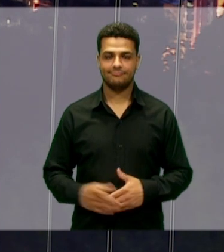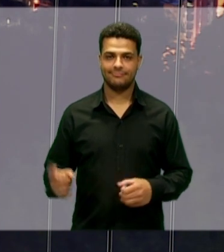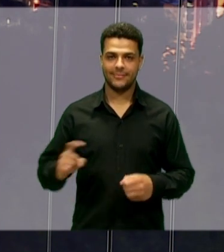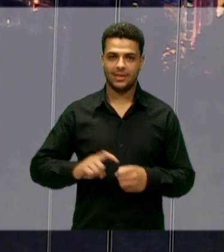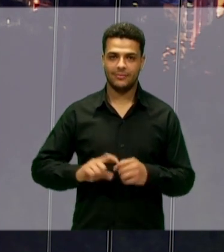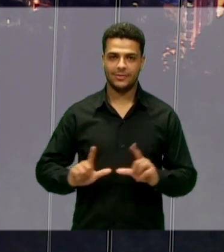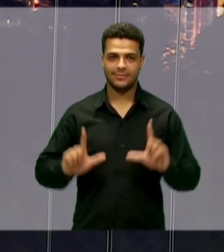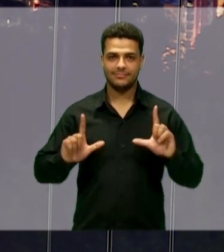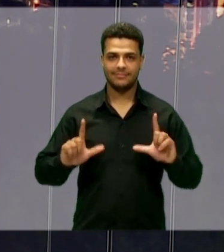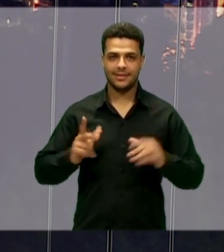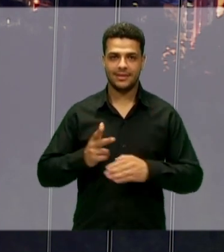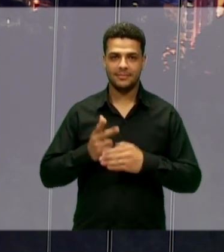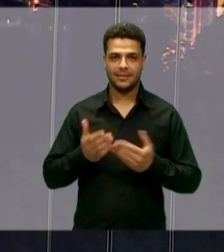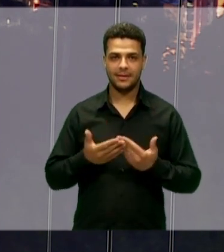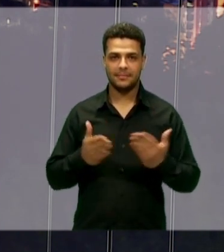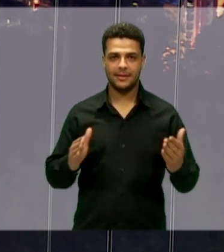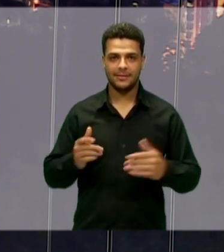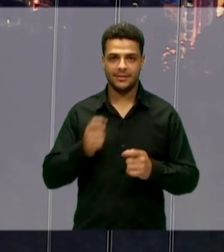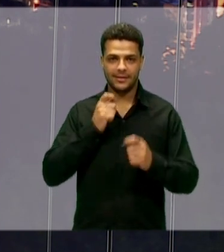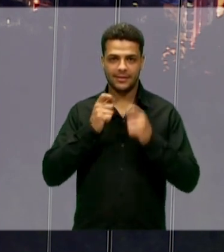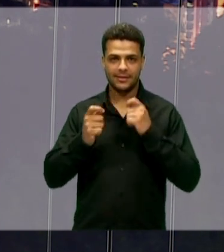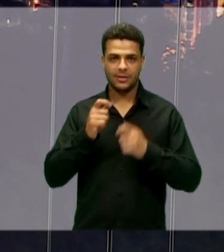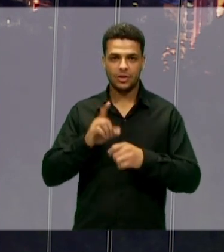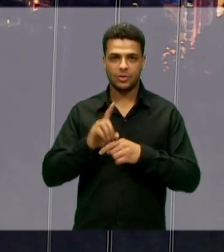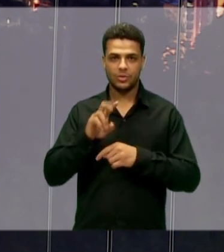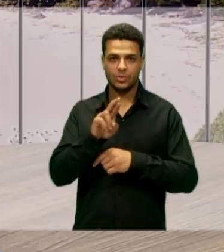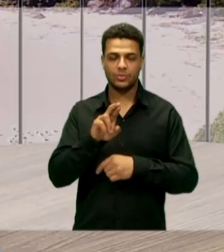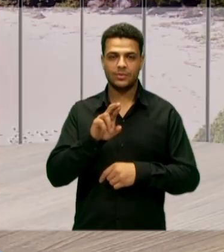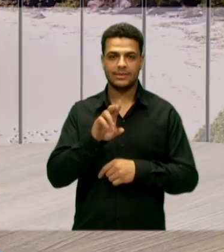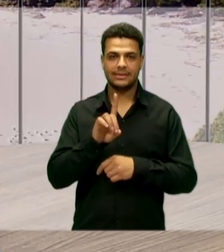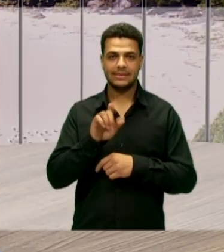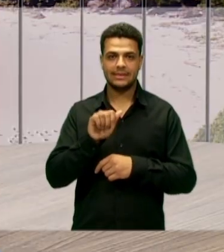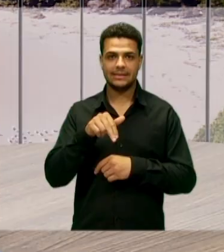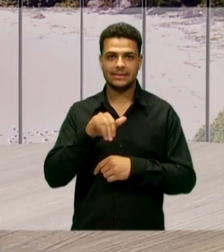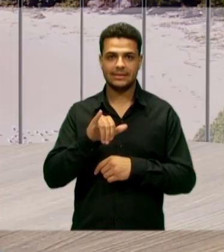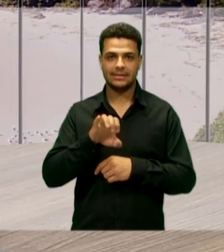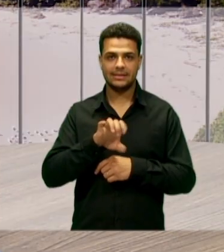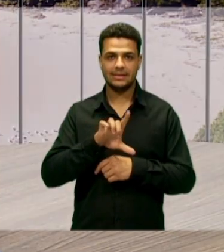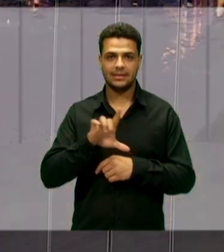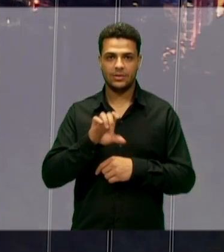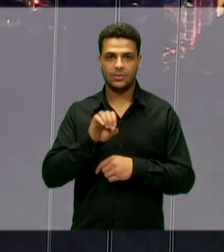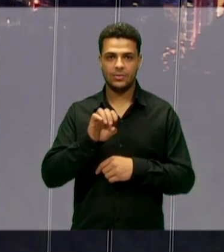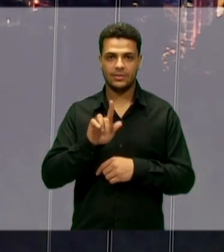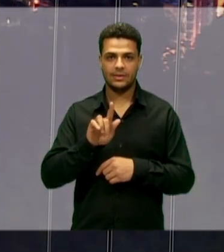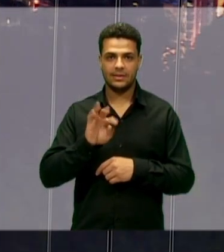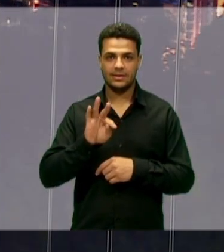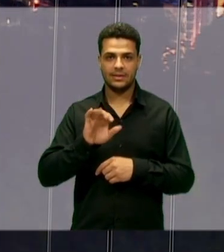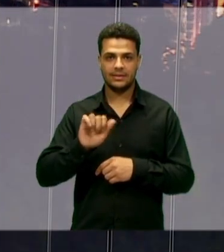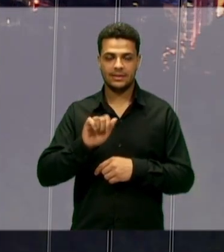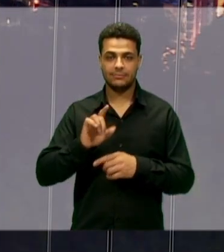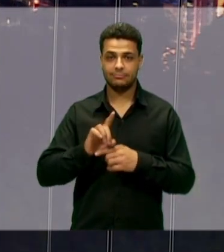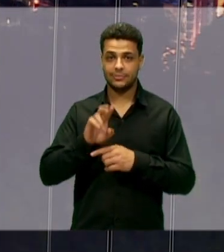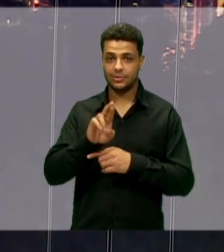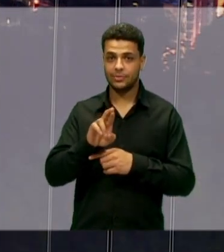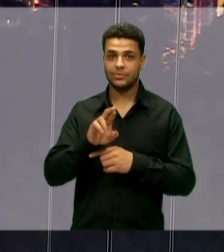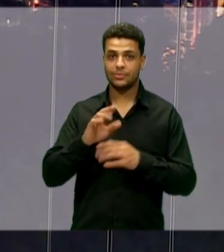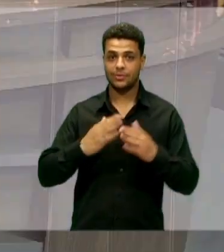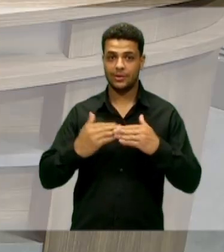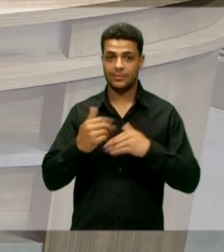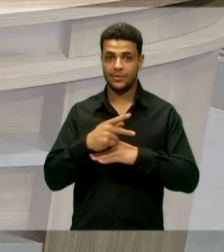Voltamos aqui no Câmara Aberta, que hoje entrevista o Dr. Daniel Ogata, médico patologista, doutor em cirurgia e